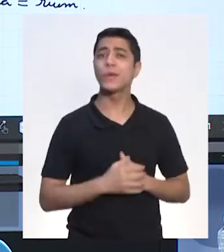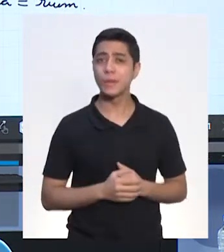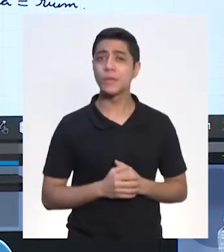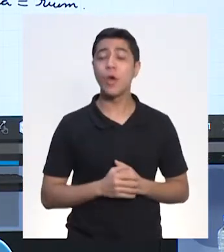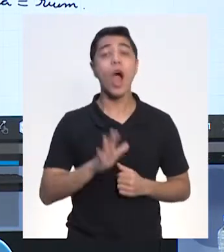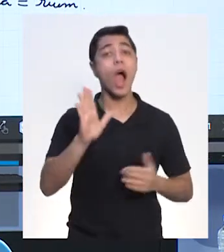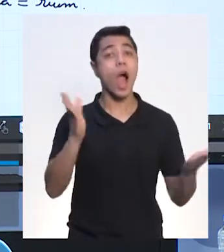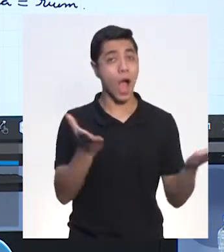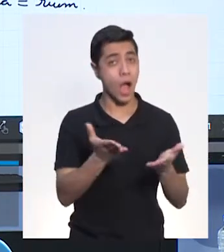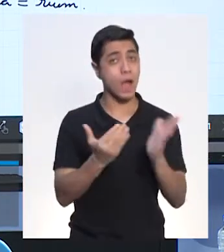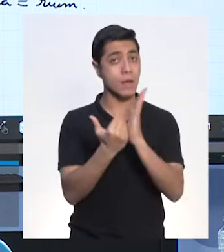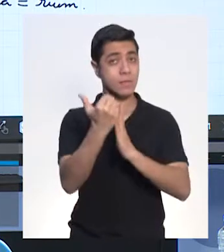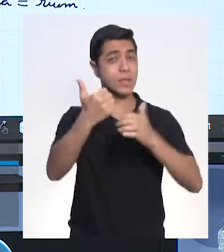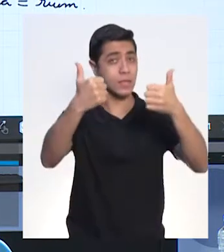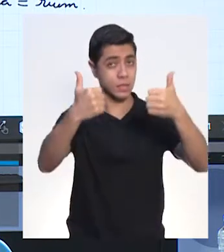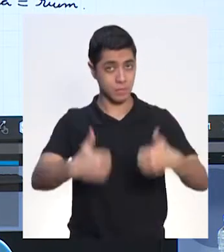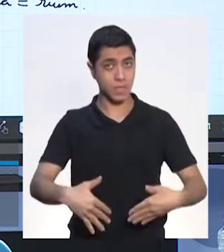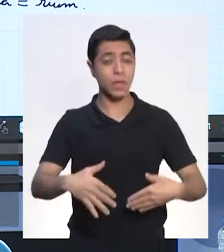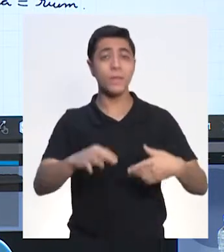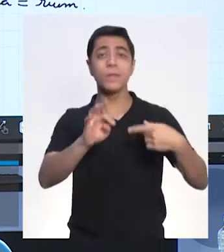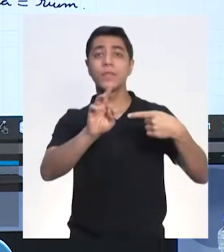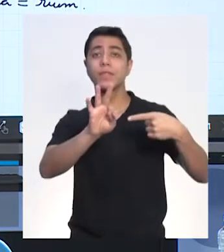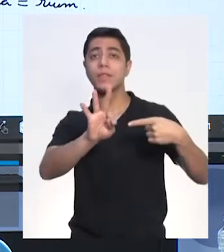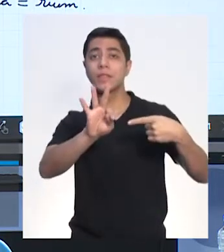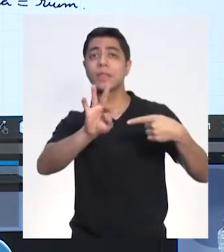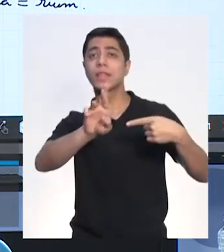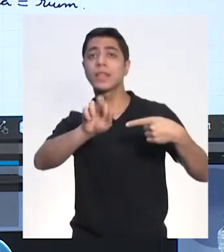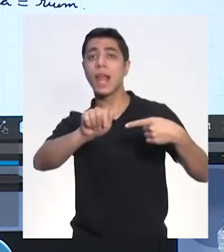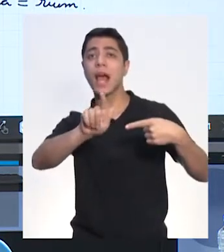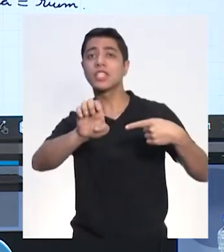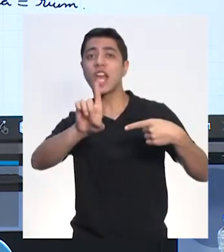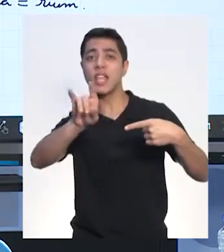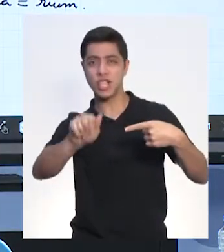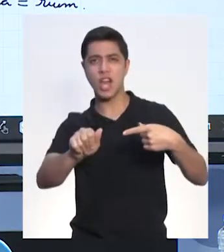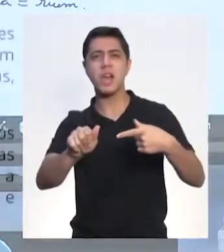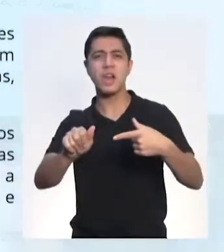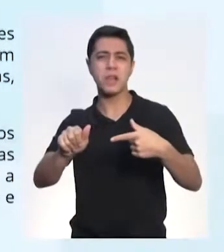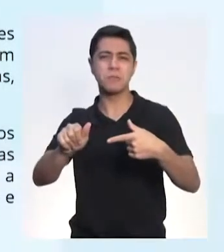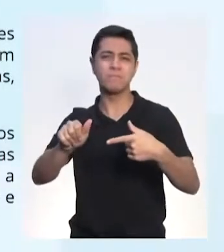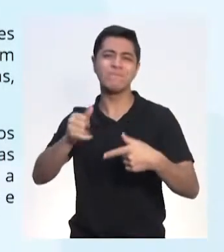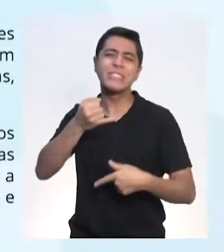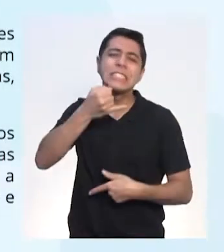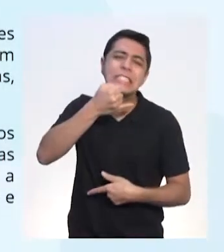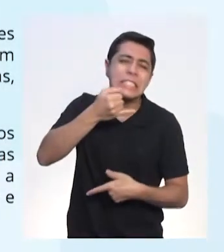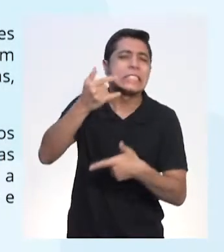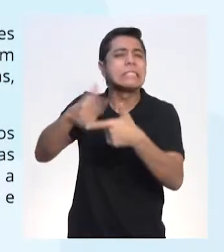o que é comédia. Tá? Então, gente, olha só.